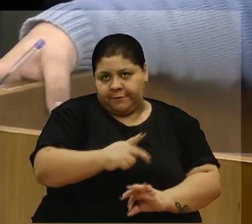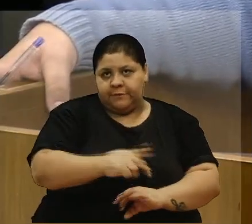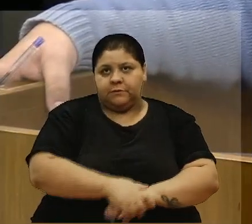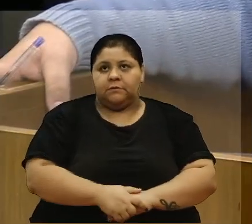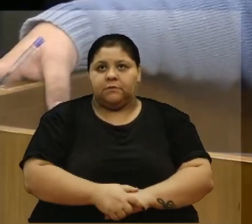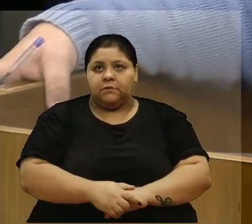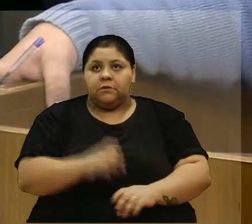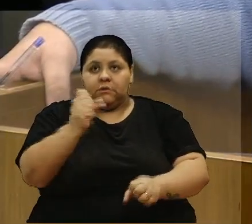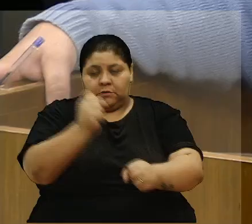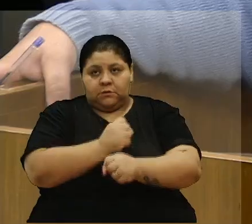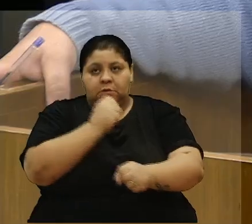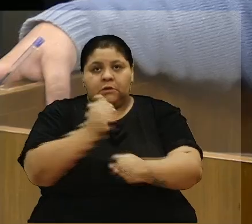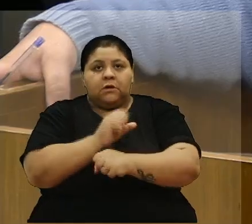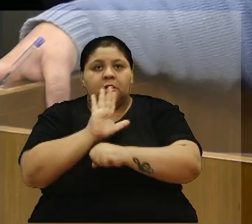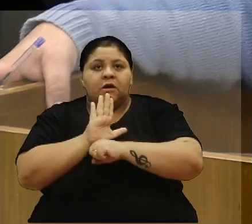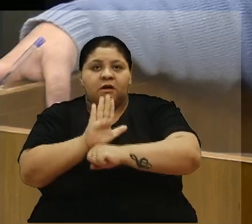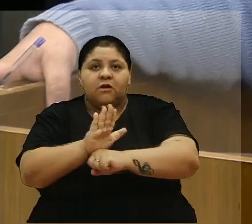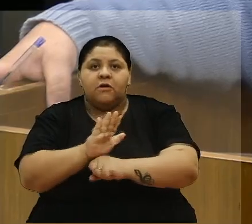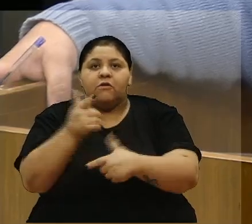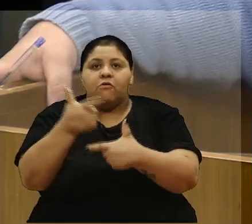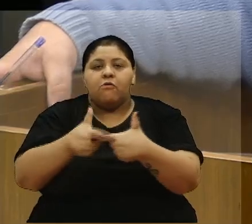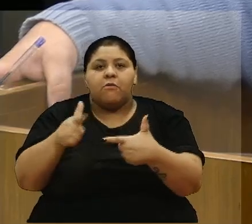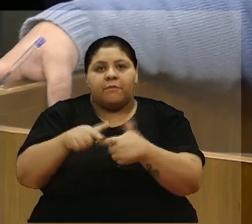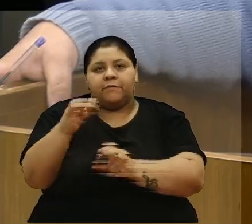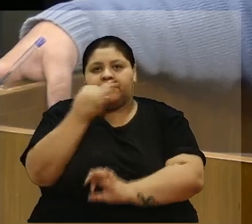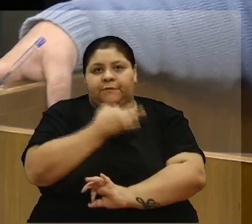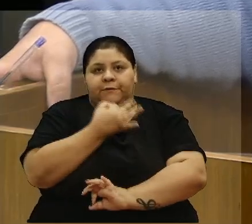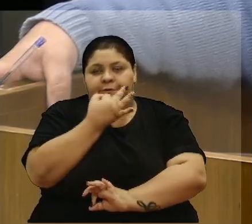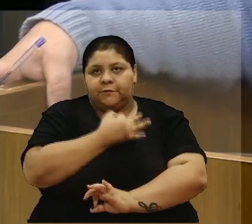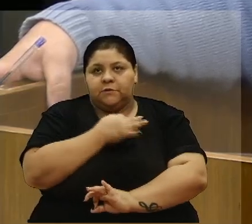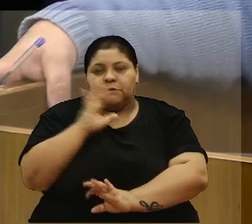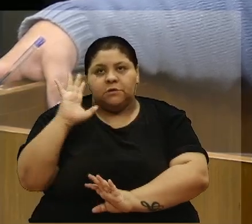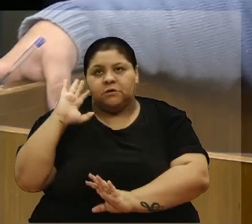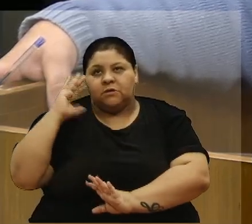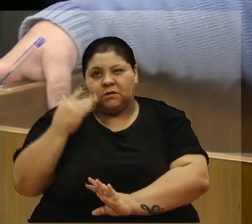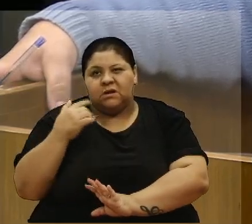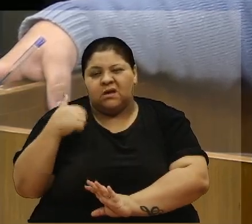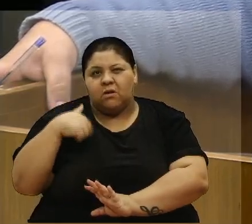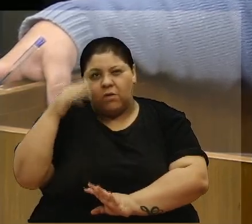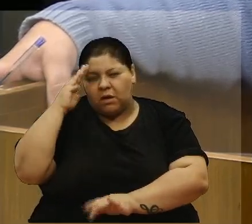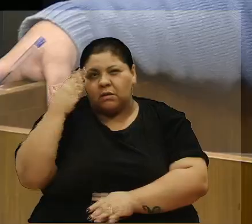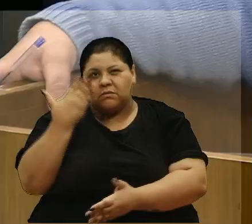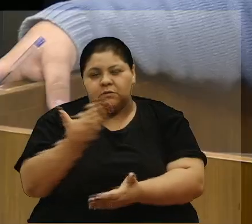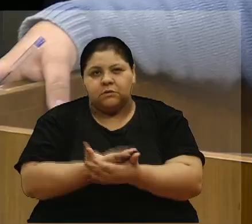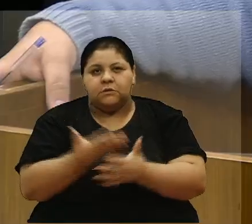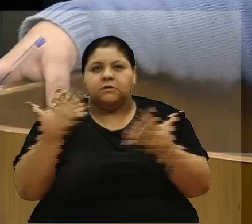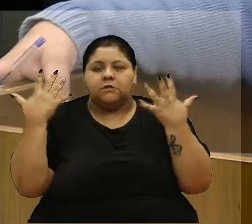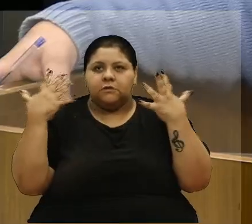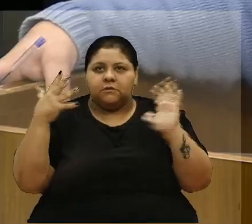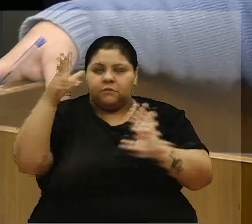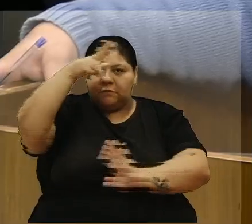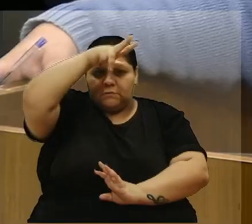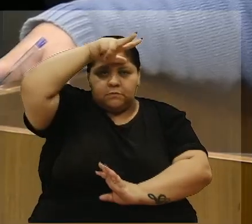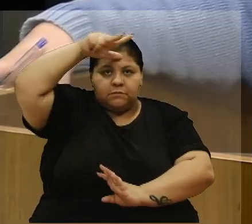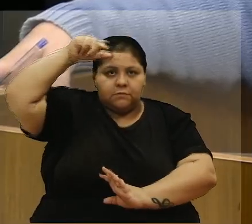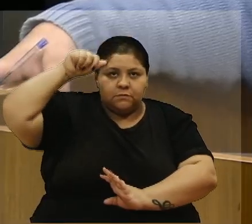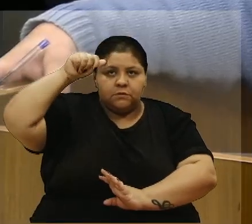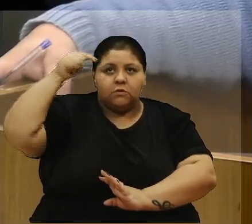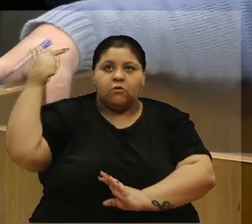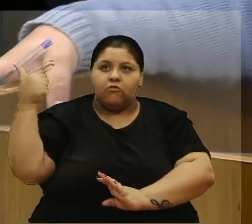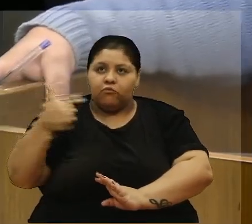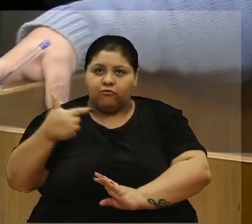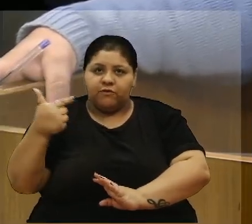é uma obra que vai contemplar os problemas de Caxias do Sul, serão resolvidos, eu tenho certeza. Parabenizar o prefeito, o